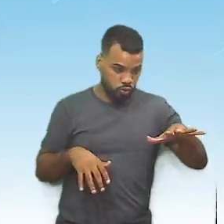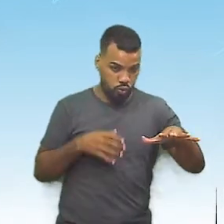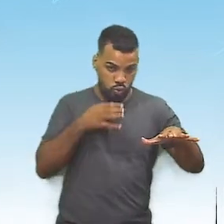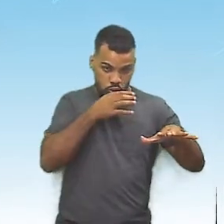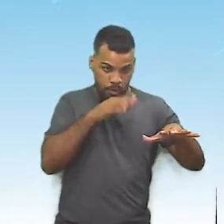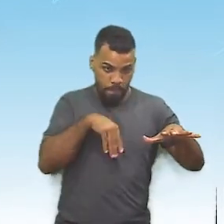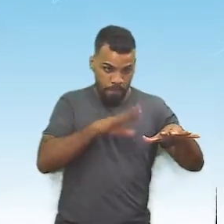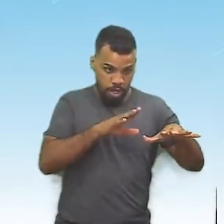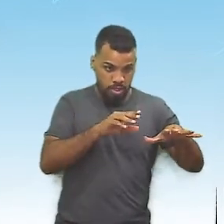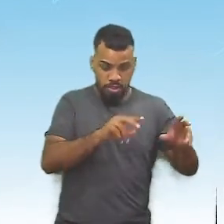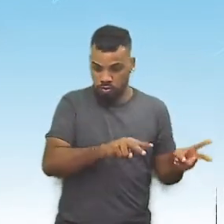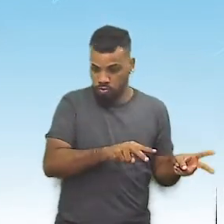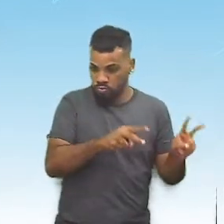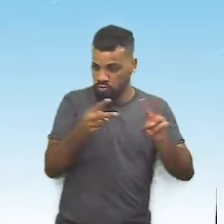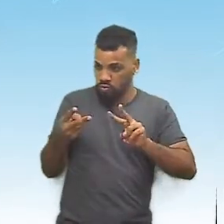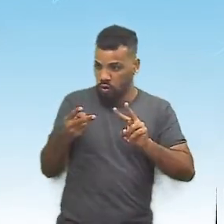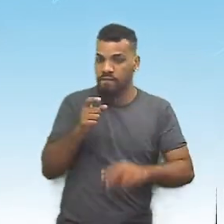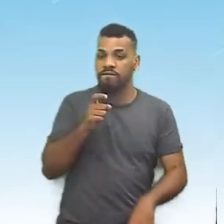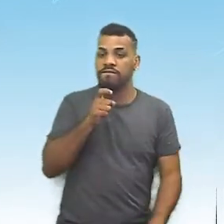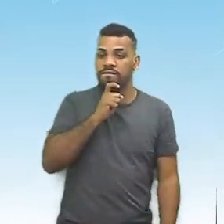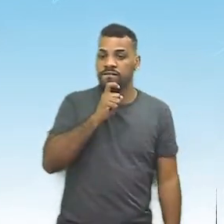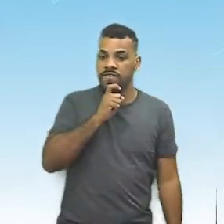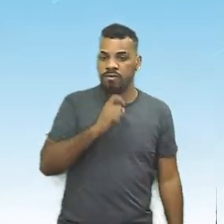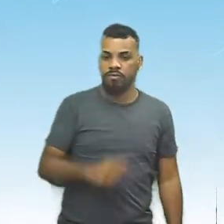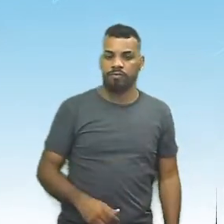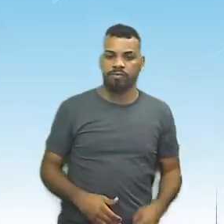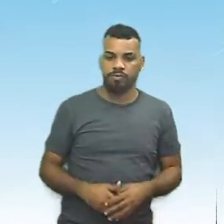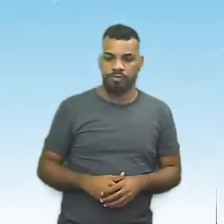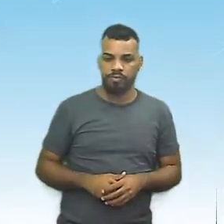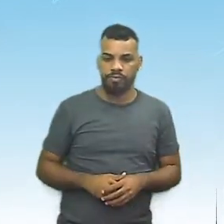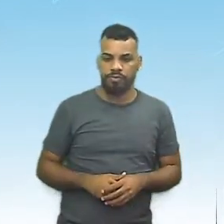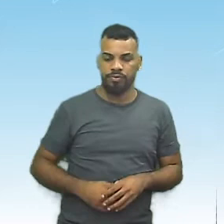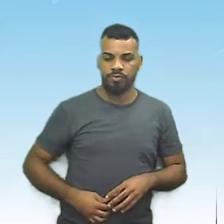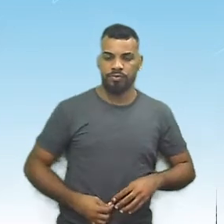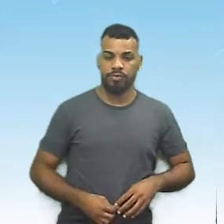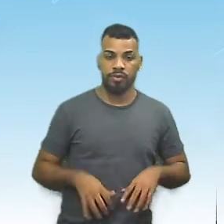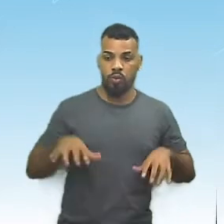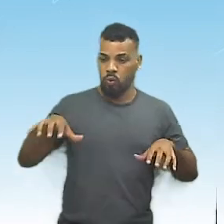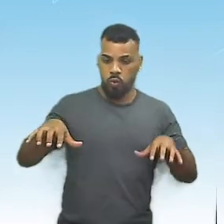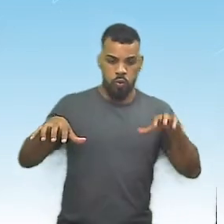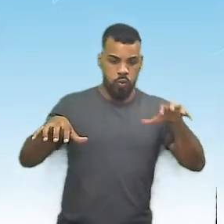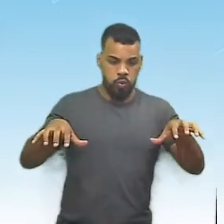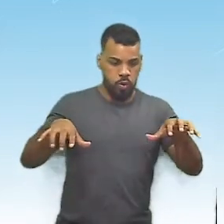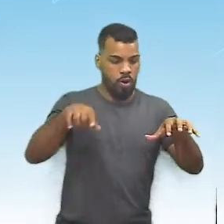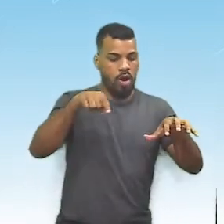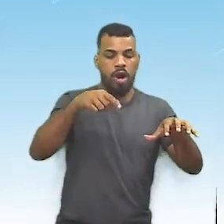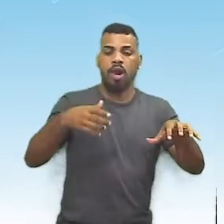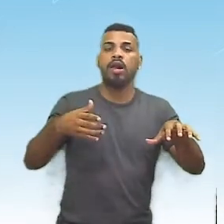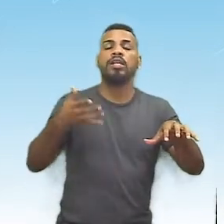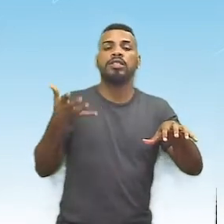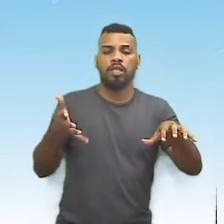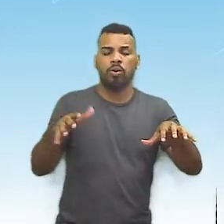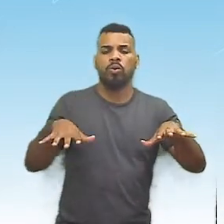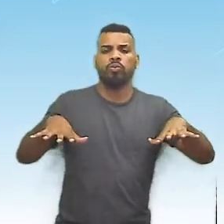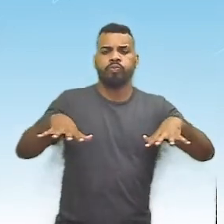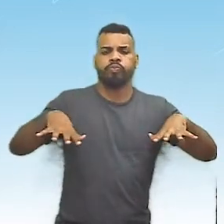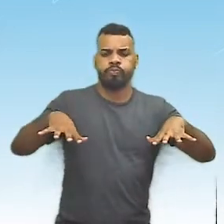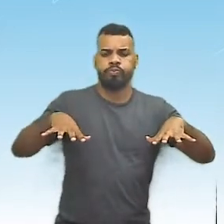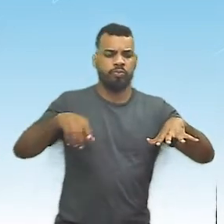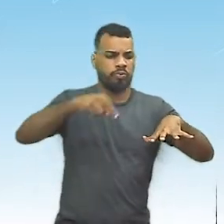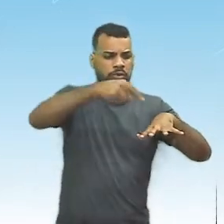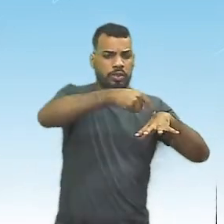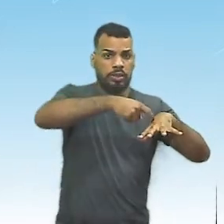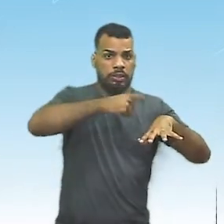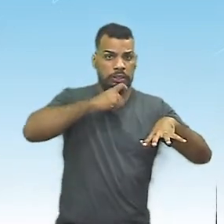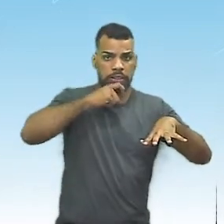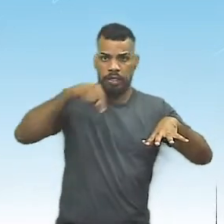para uma região mais fria. E entre as duas regiões, a temperatura ela vai variar